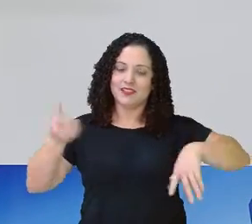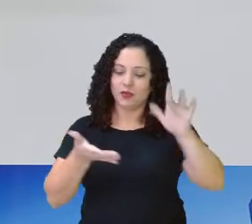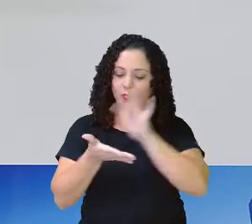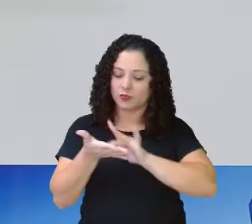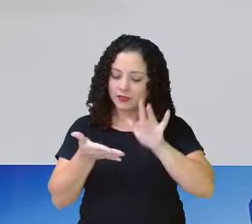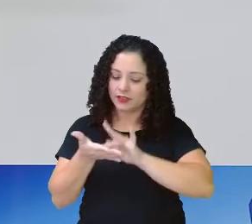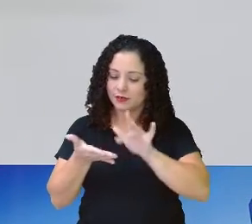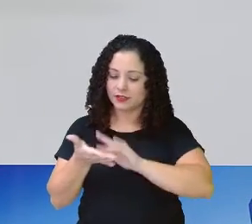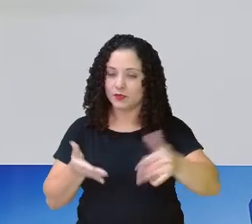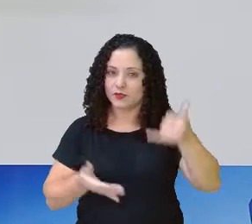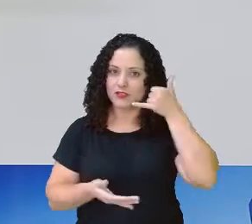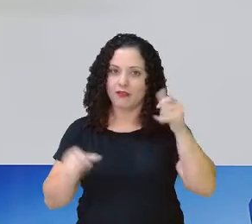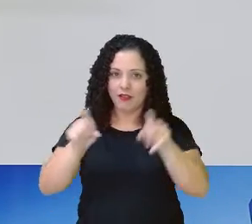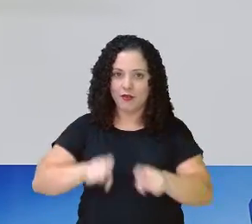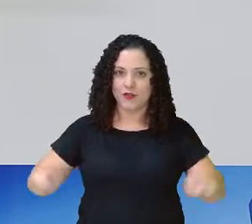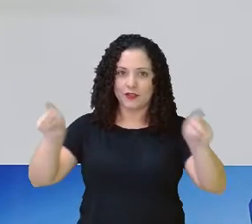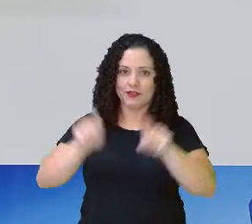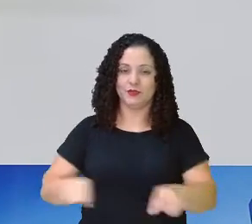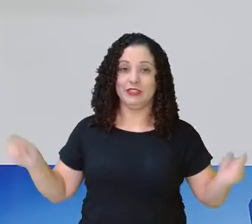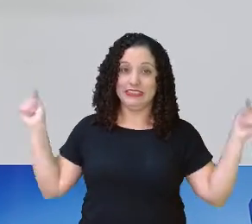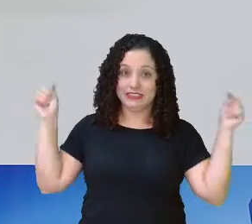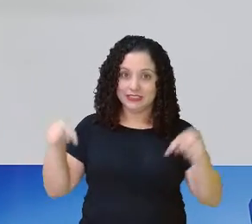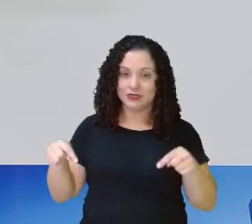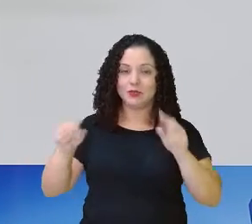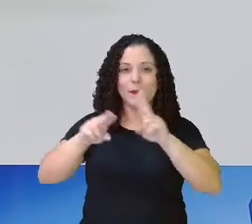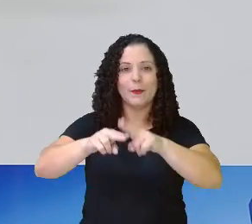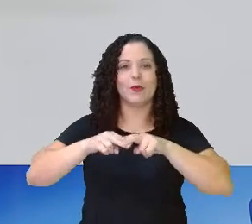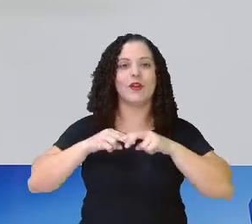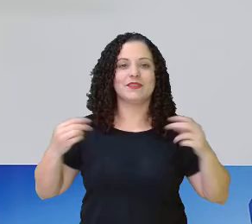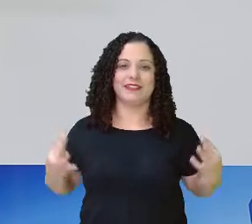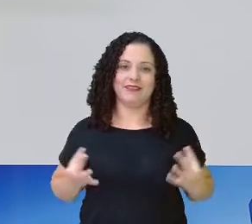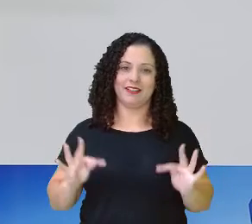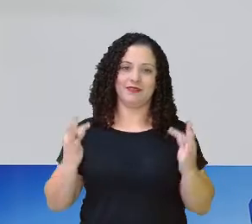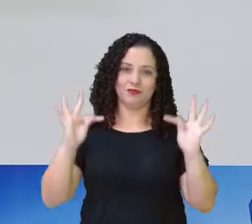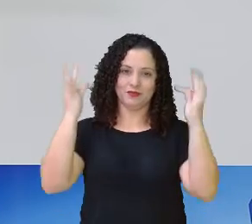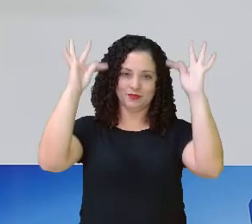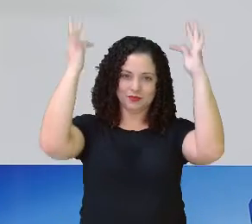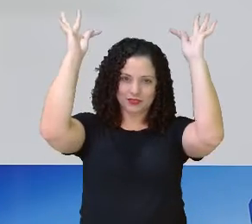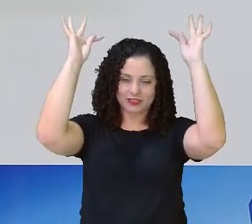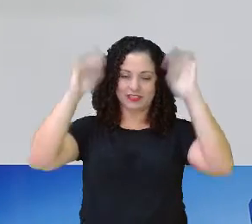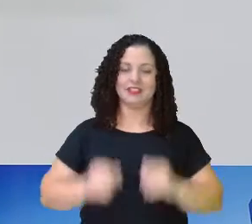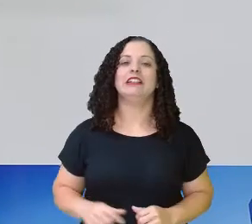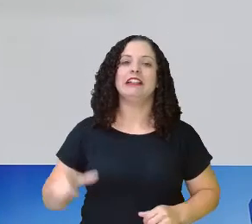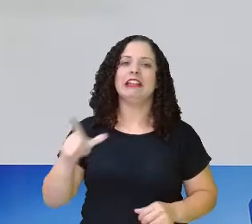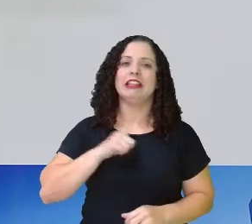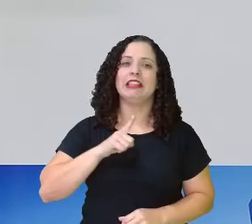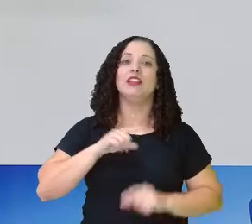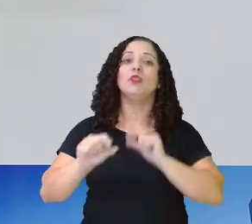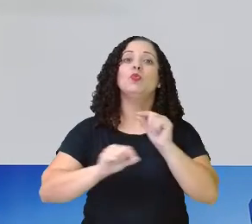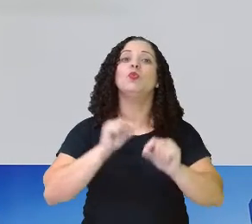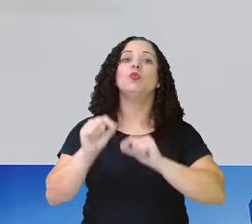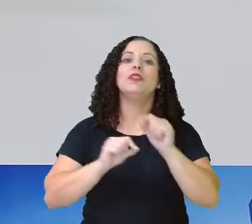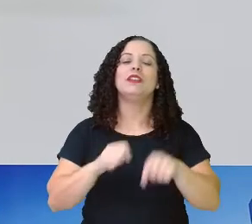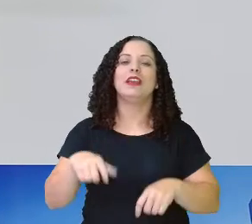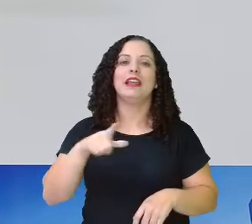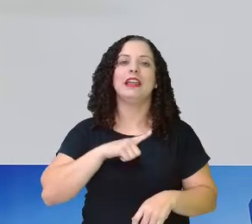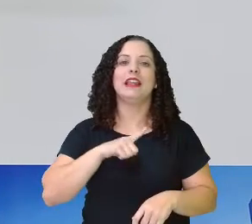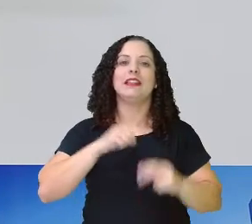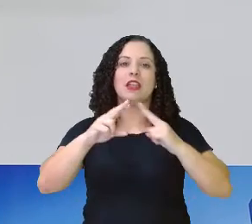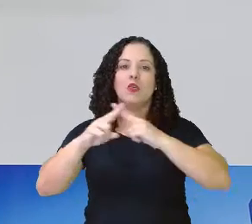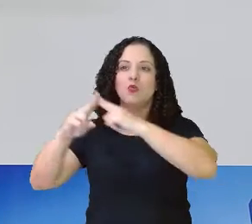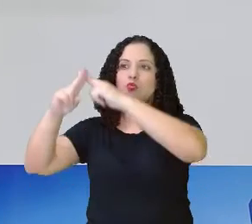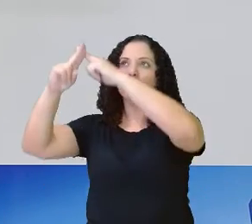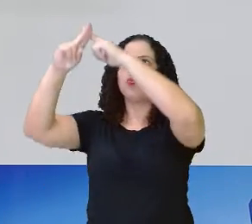tablet, um celular, um computador, isso se dá através da astronomia. É preciso que haja satélites no espaço, que